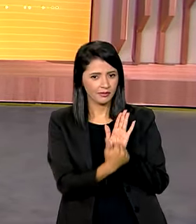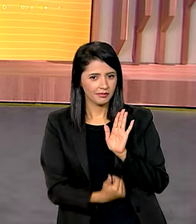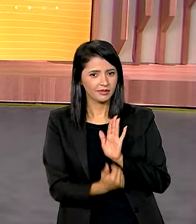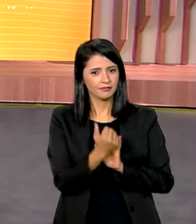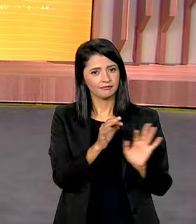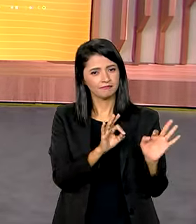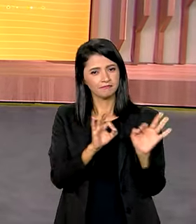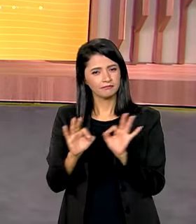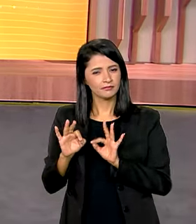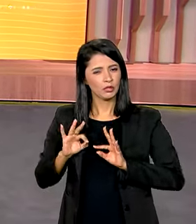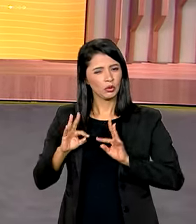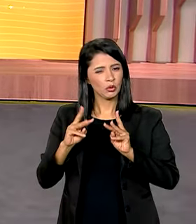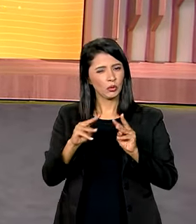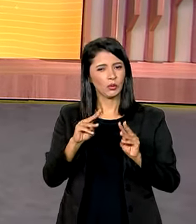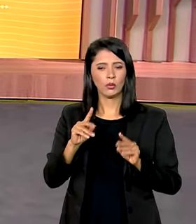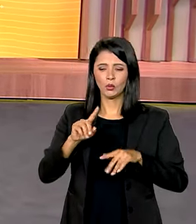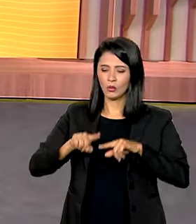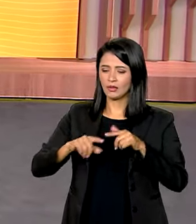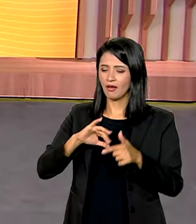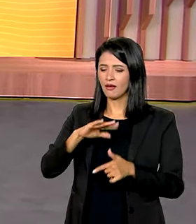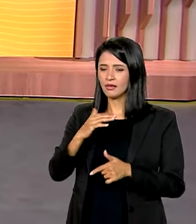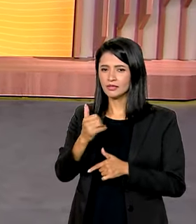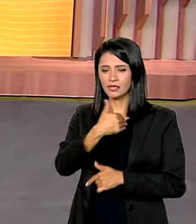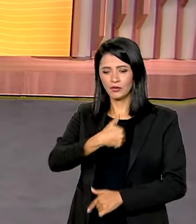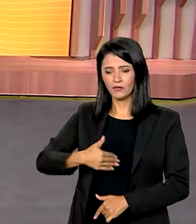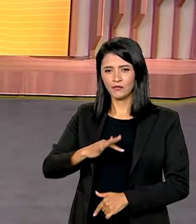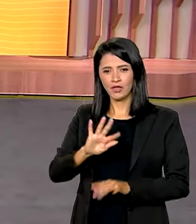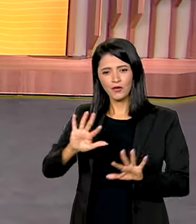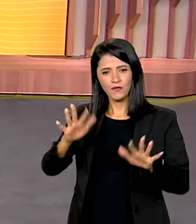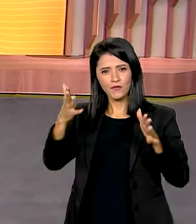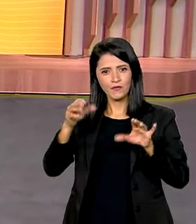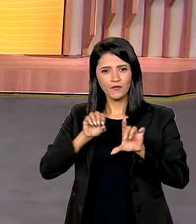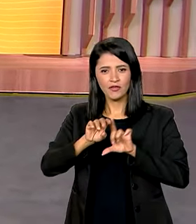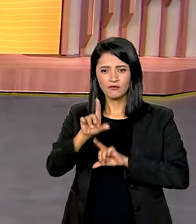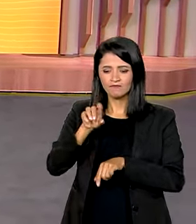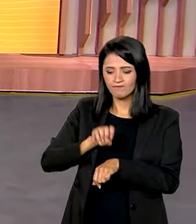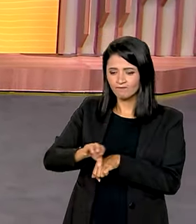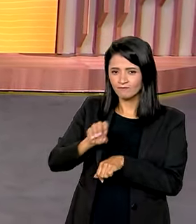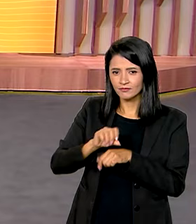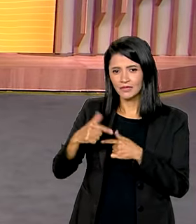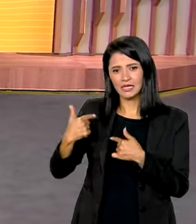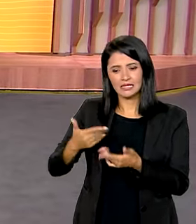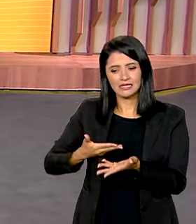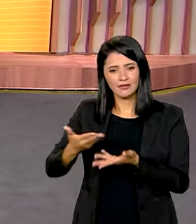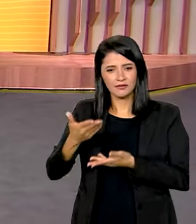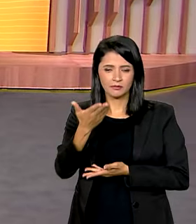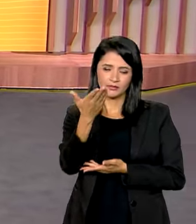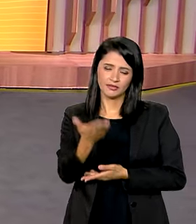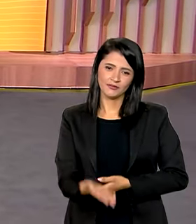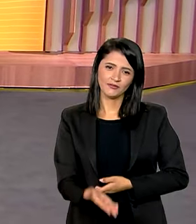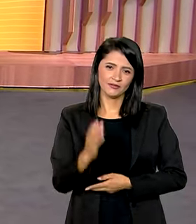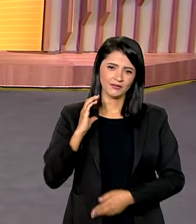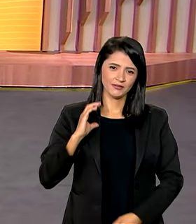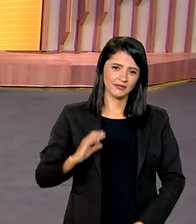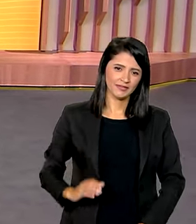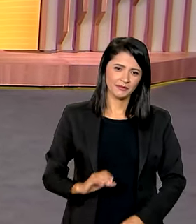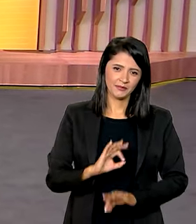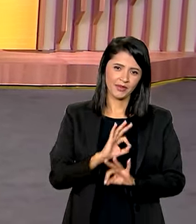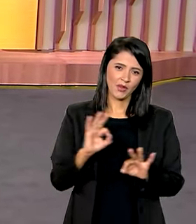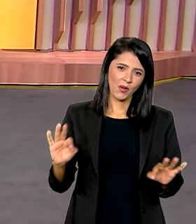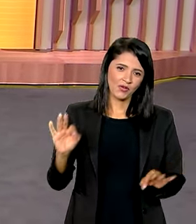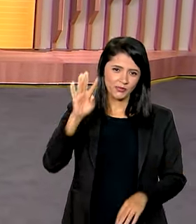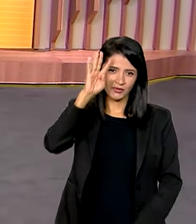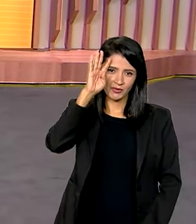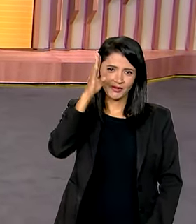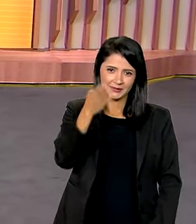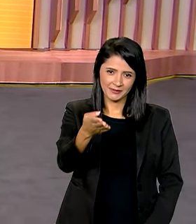acompanhando todas as ações do governo federal com eventos ao vivo, dicas e serviços para você, cidadão. Uma ótima